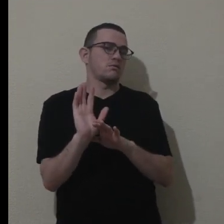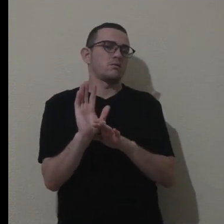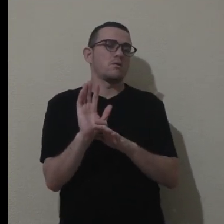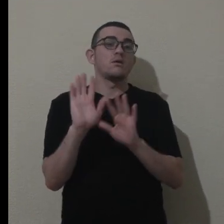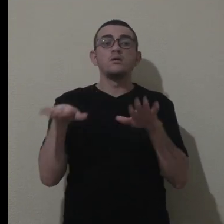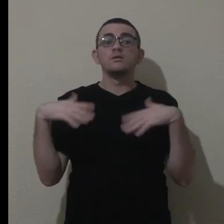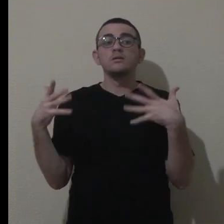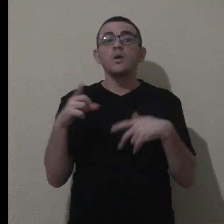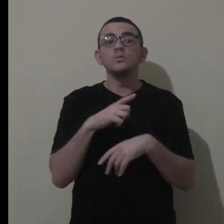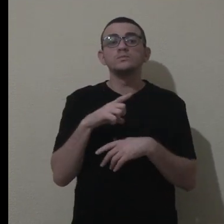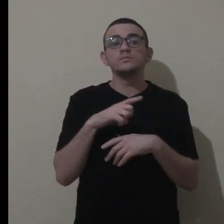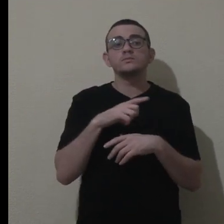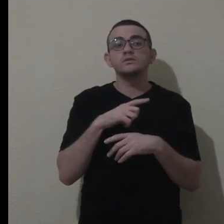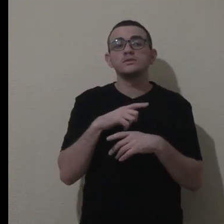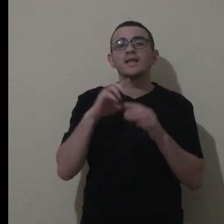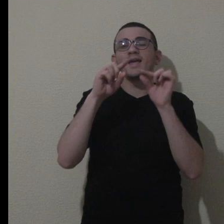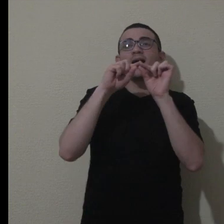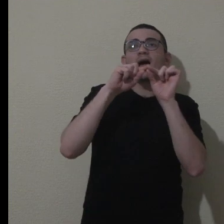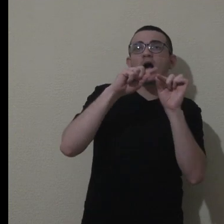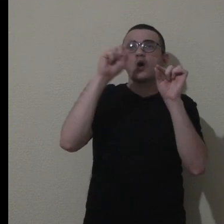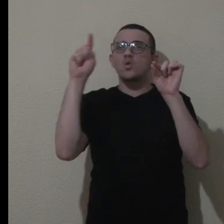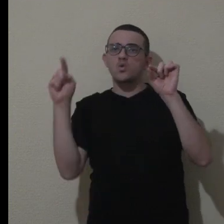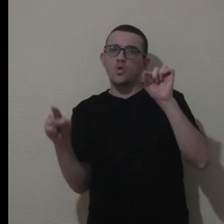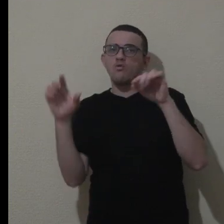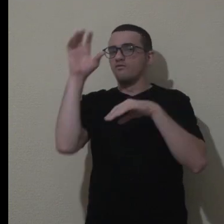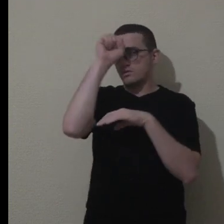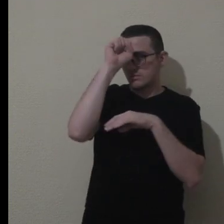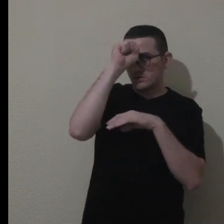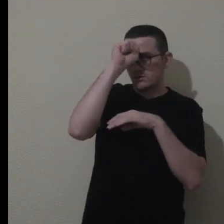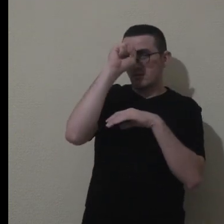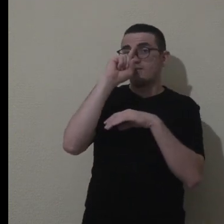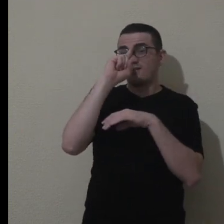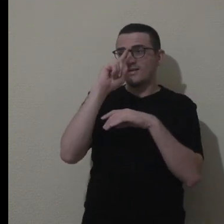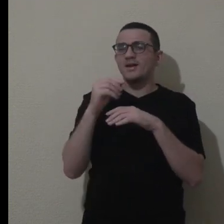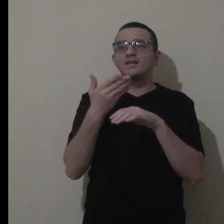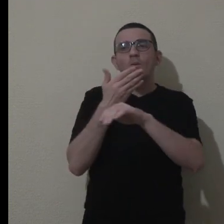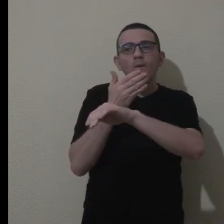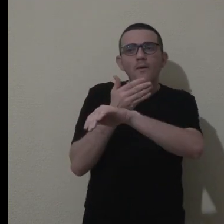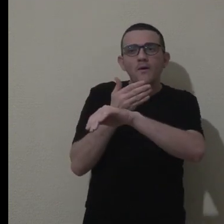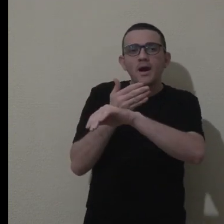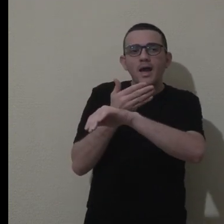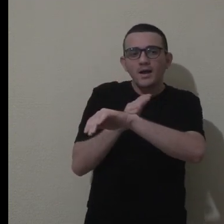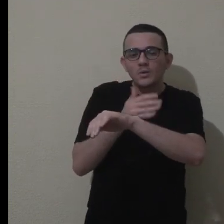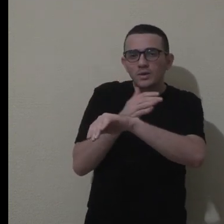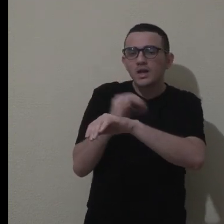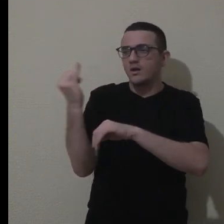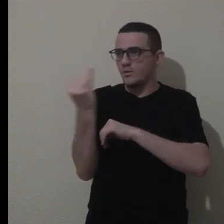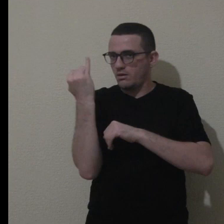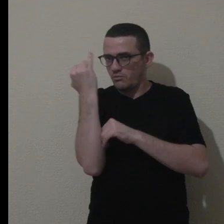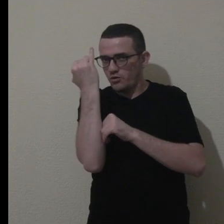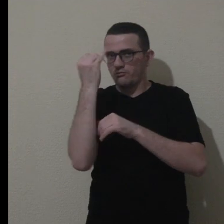5. Né? Então, existe a curva de aprendizagem. Né? Então, a prática ela é